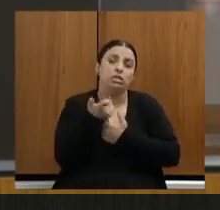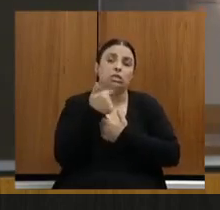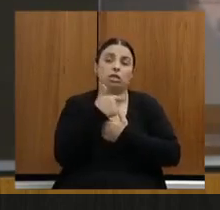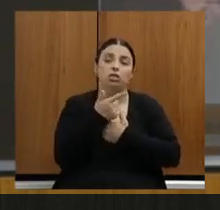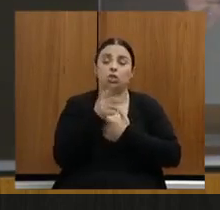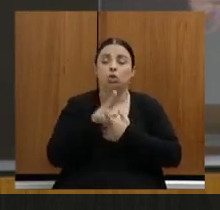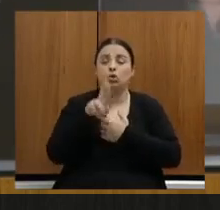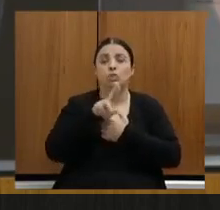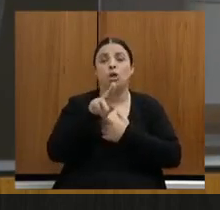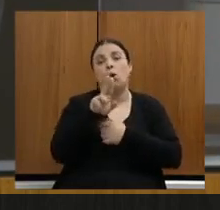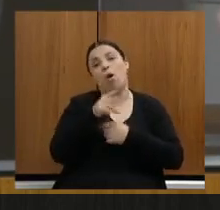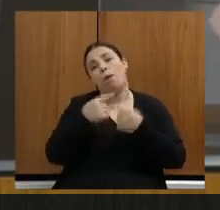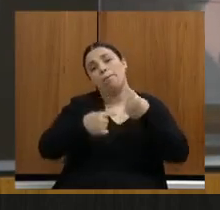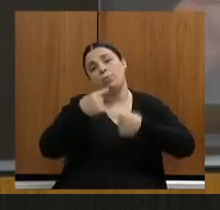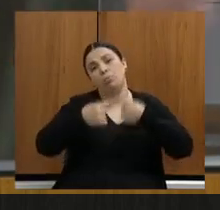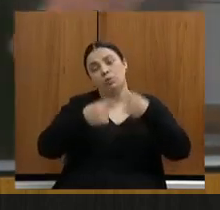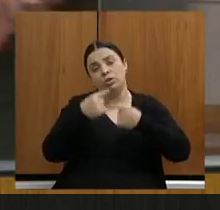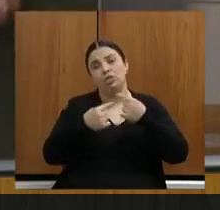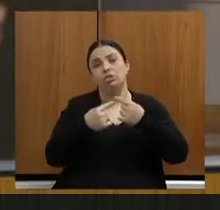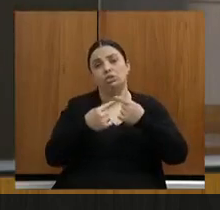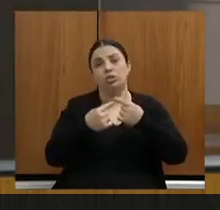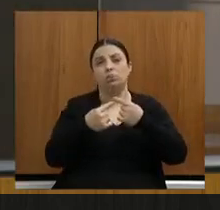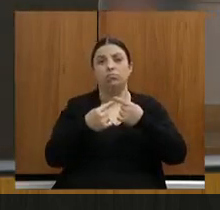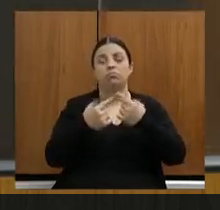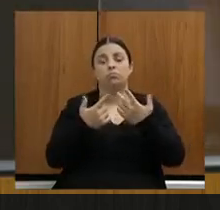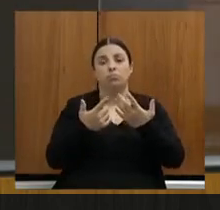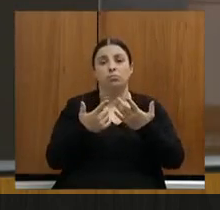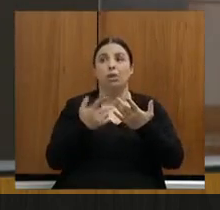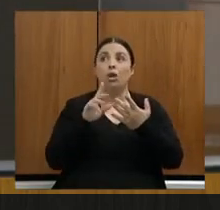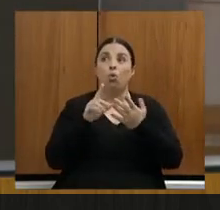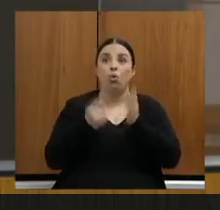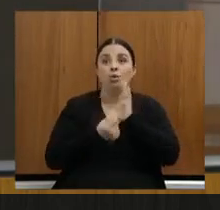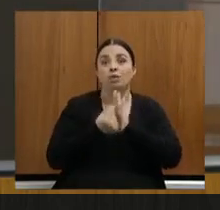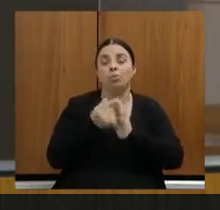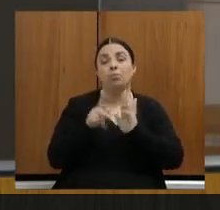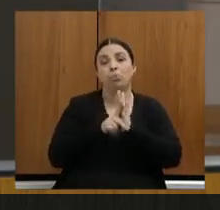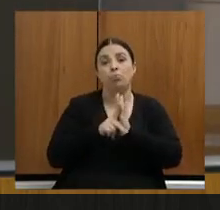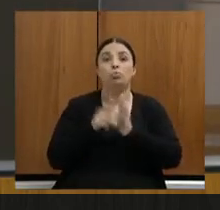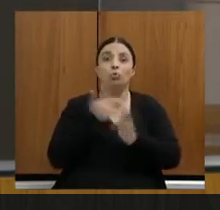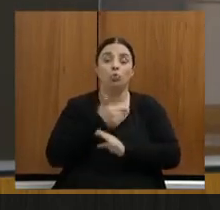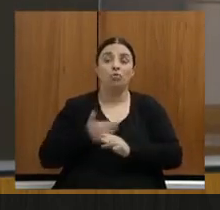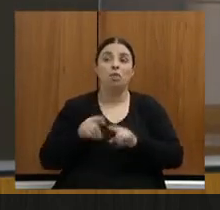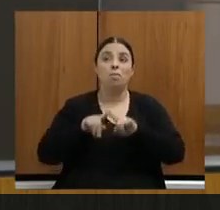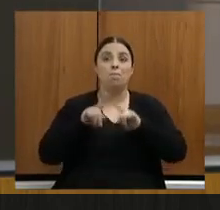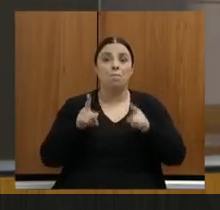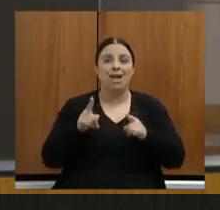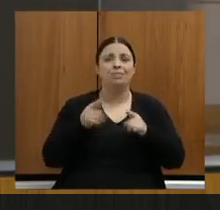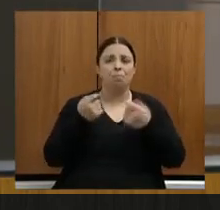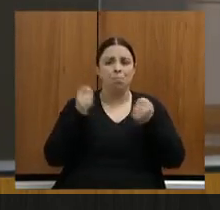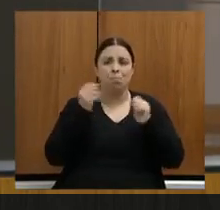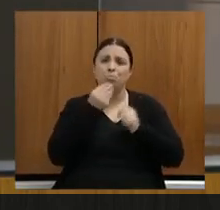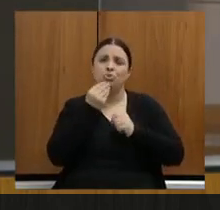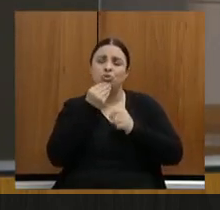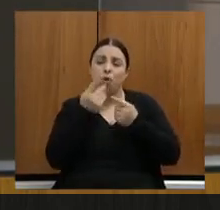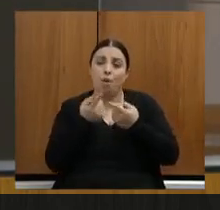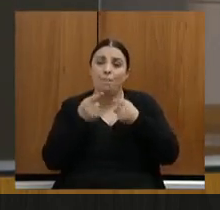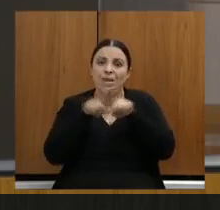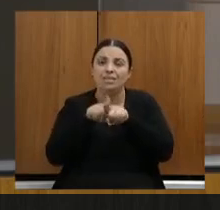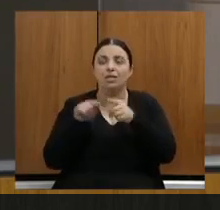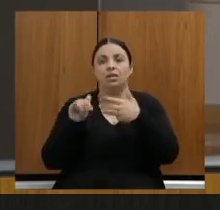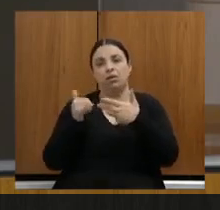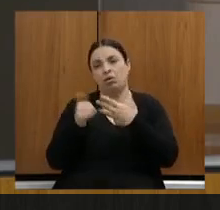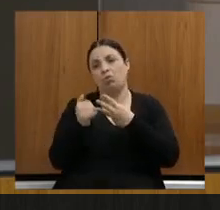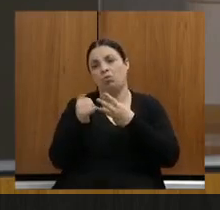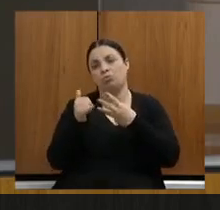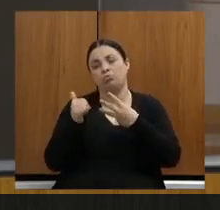oposição tem a possibilidade de ser discutido enquanto o orçamento do governo mas eu acho que é seu amigo e poderia encantar essa porta essa agenda porque ela tem por